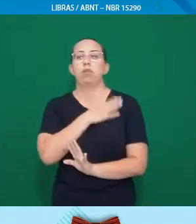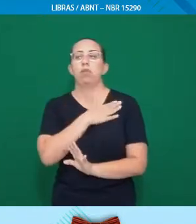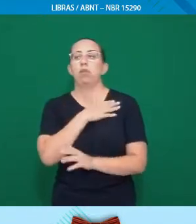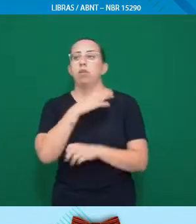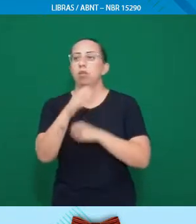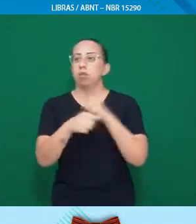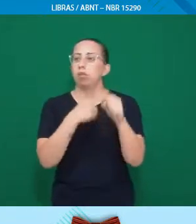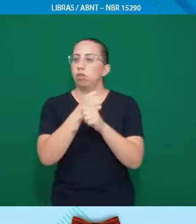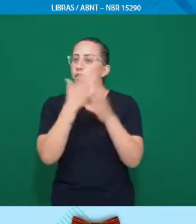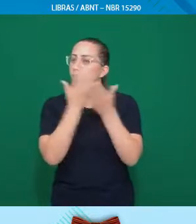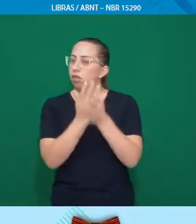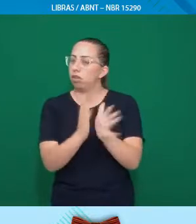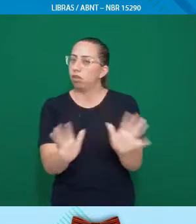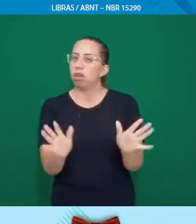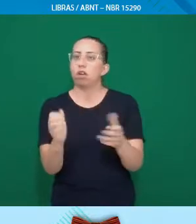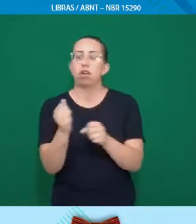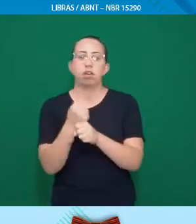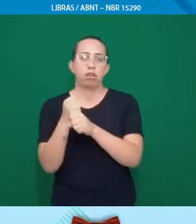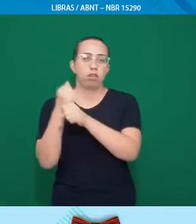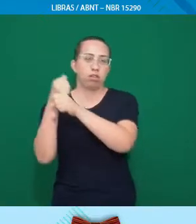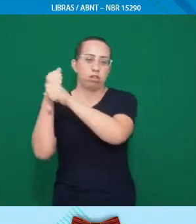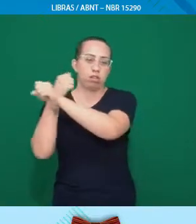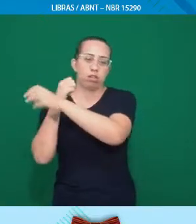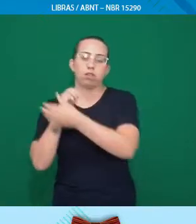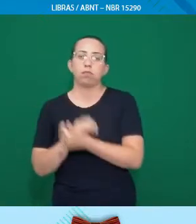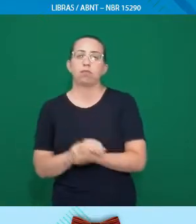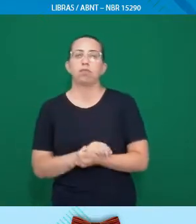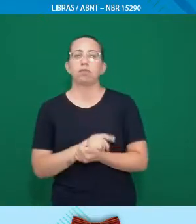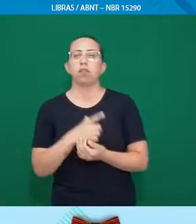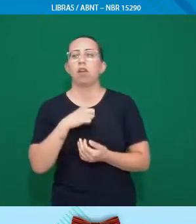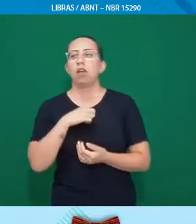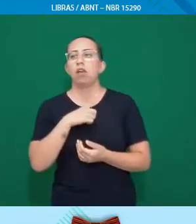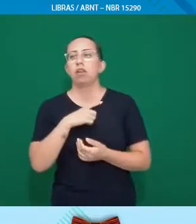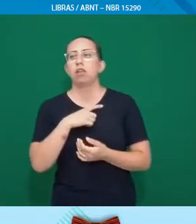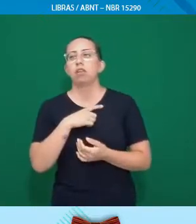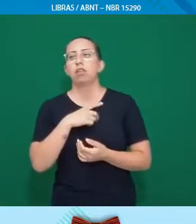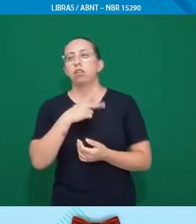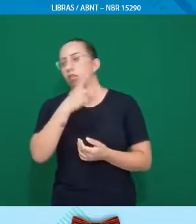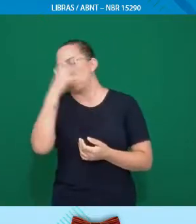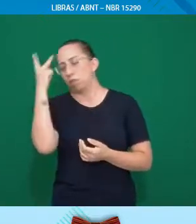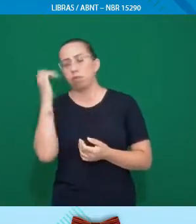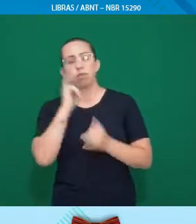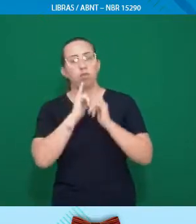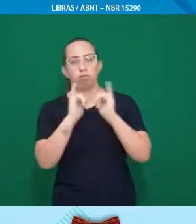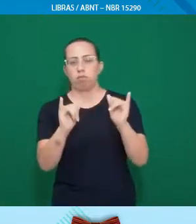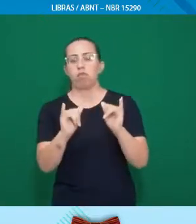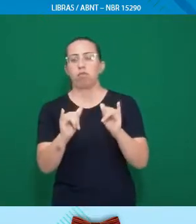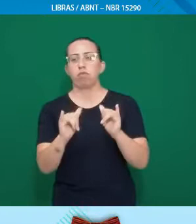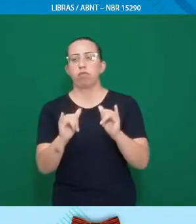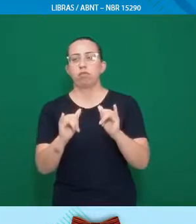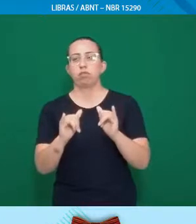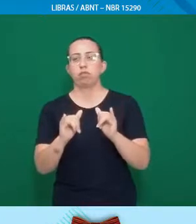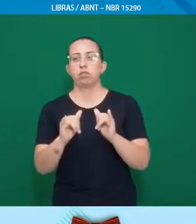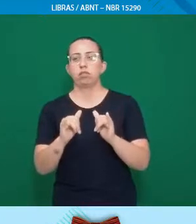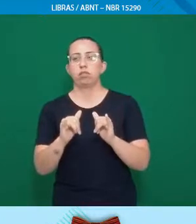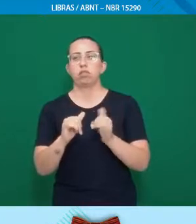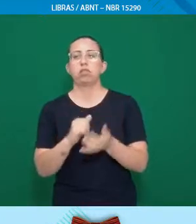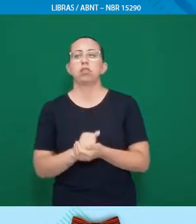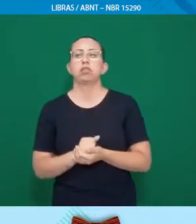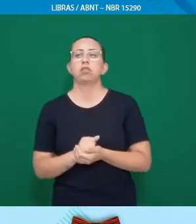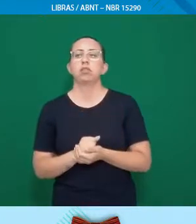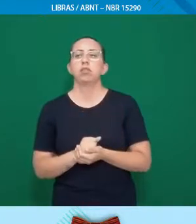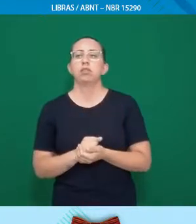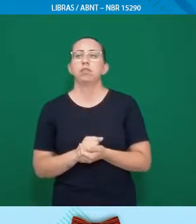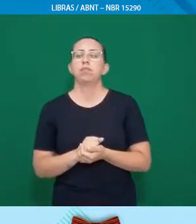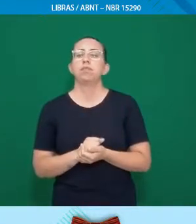ano que vem eles vão terminar a obra então segundo até ter um assessor aí hoje o estado ou a gasóleo de manhã